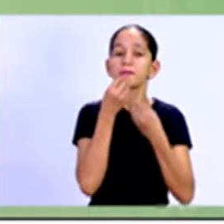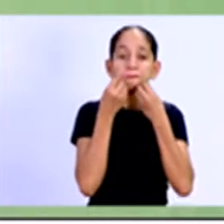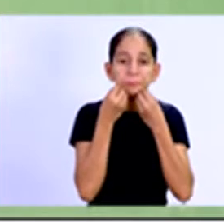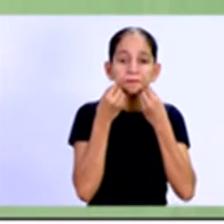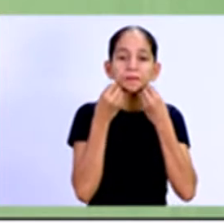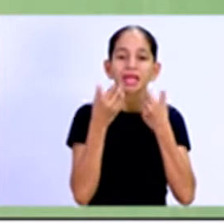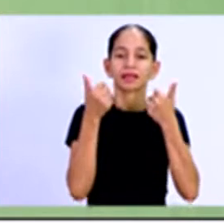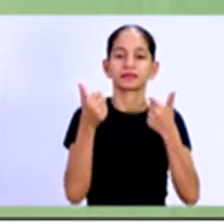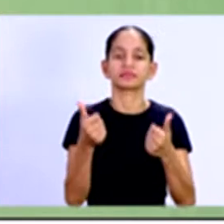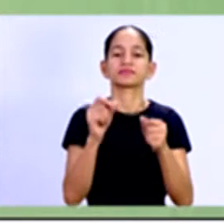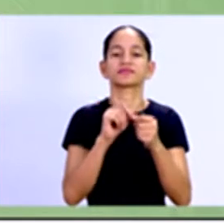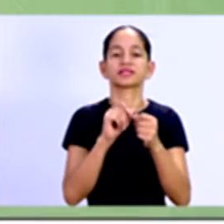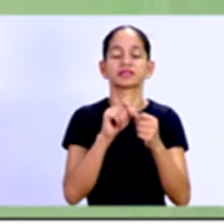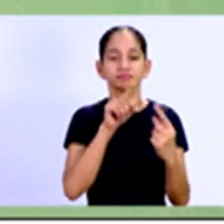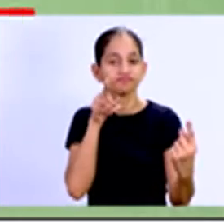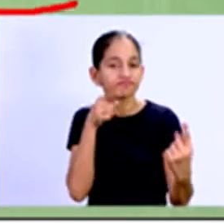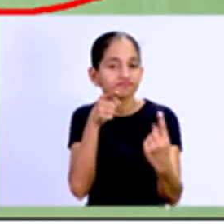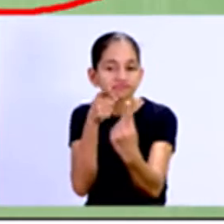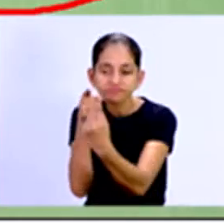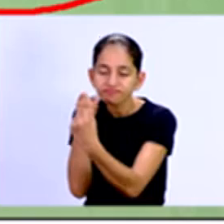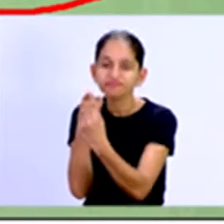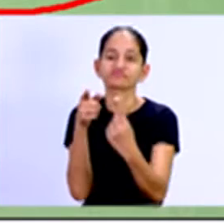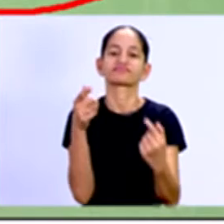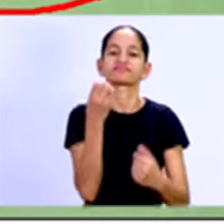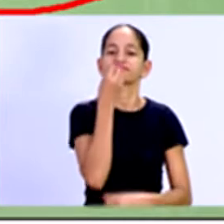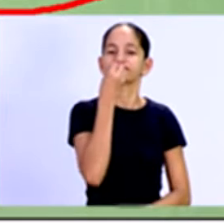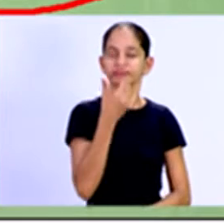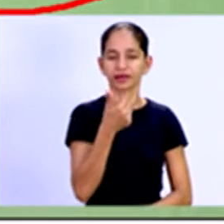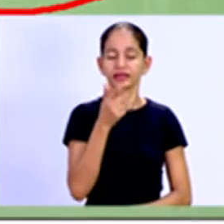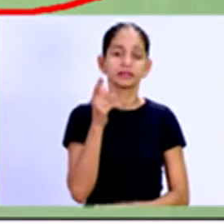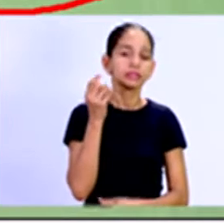bem-estar e felicidade,